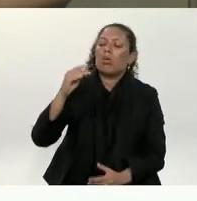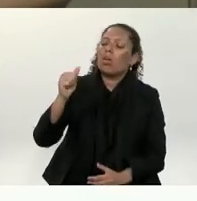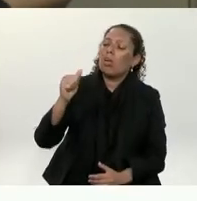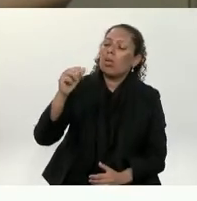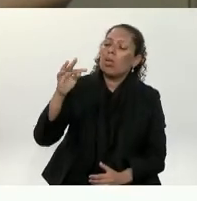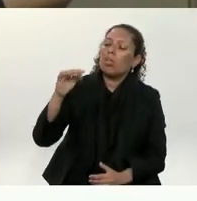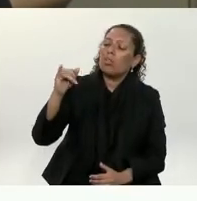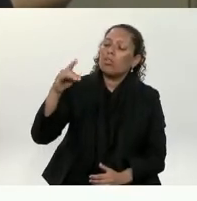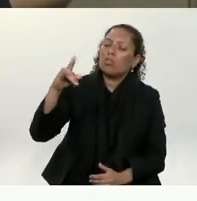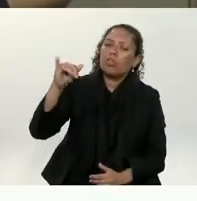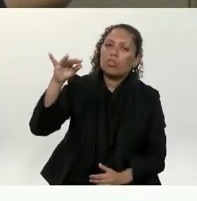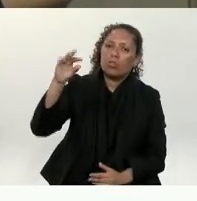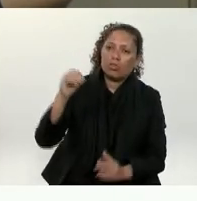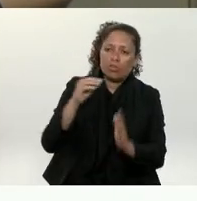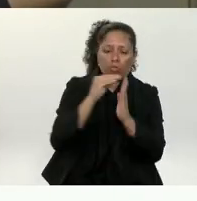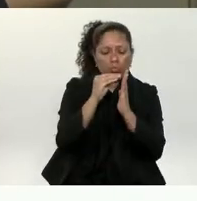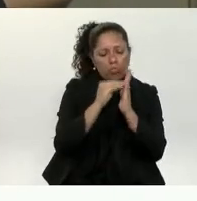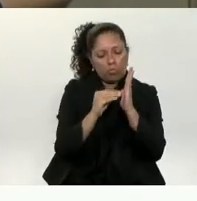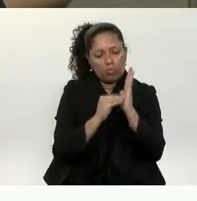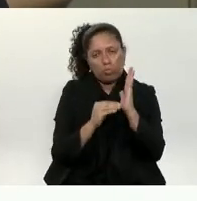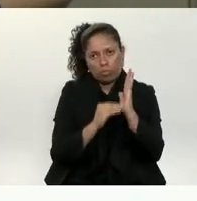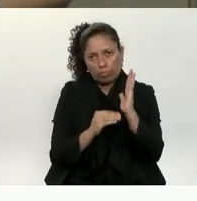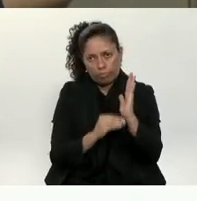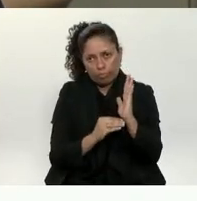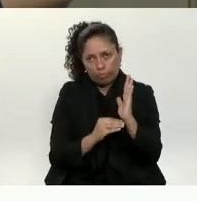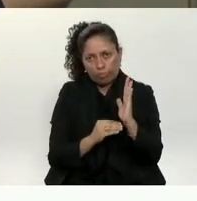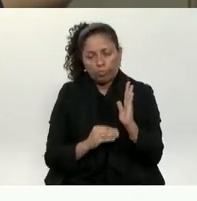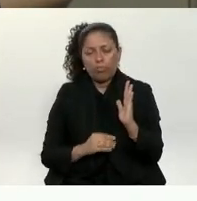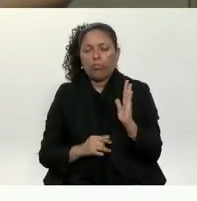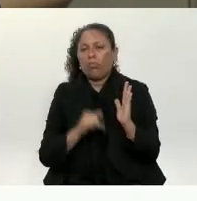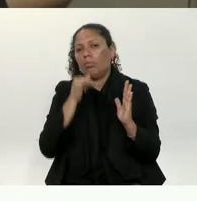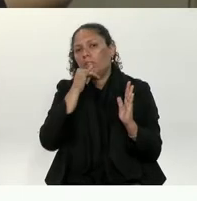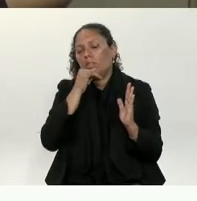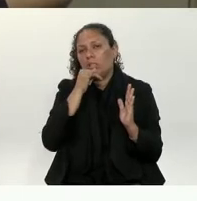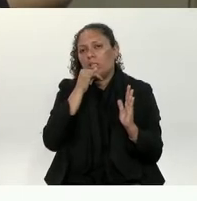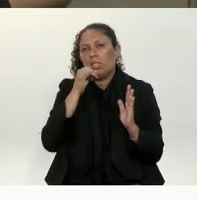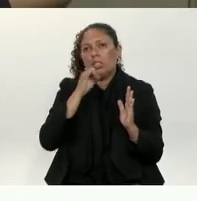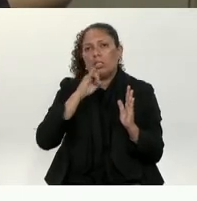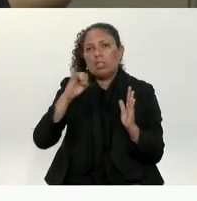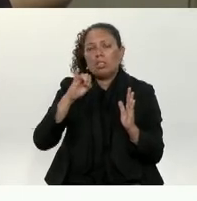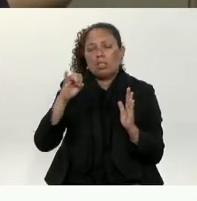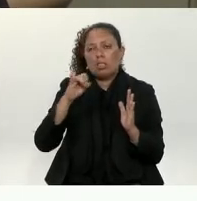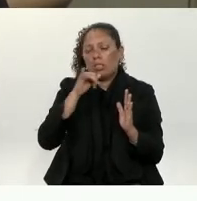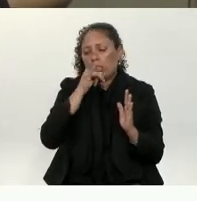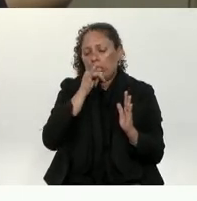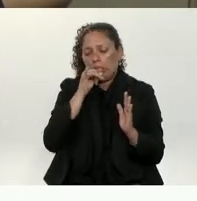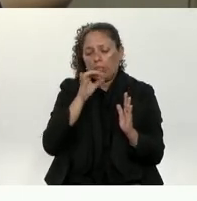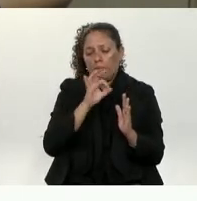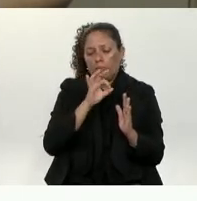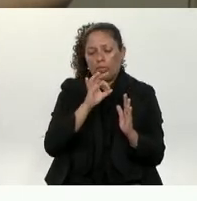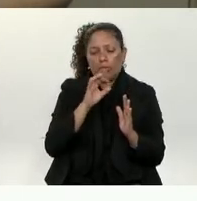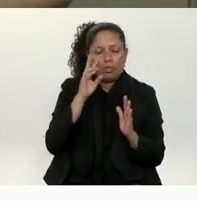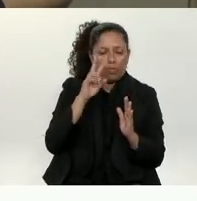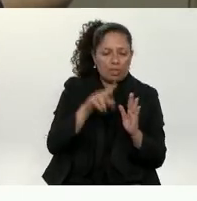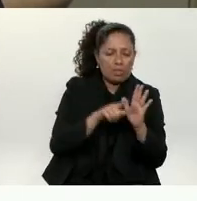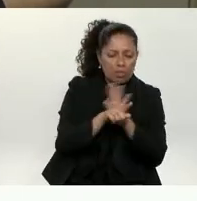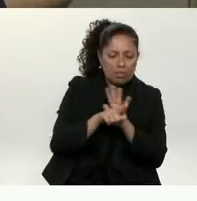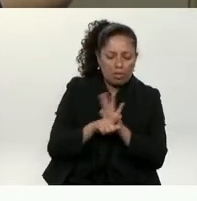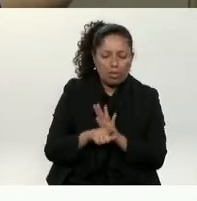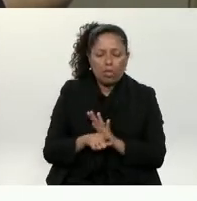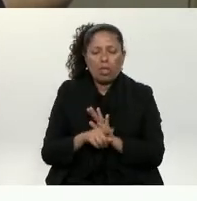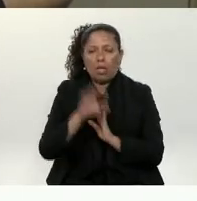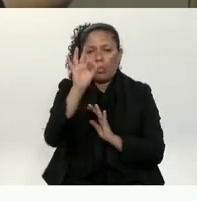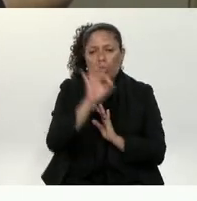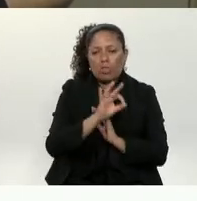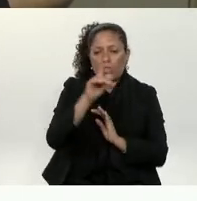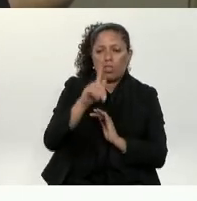o terceiro termo aditivo foi um subinvestimento... Por quê? Quando é calculada a tarifa do gás a ser cobrada